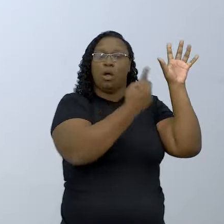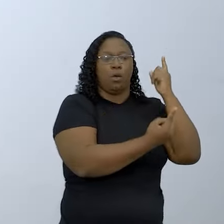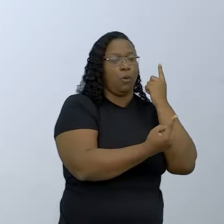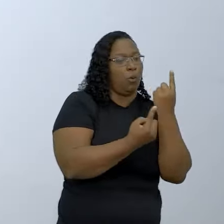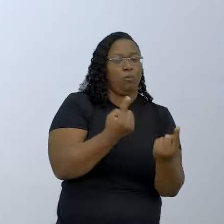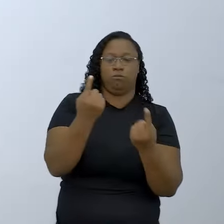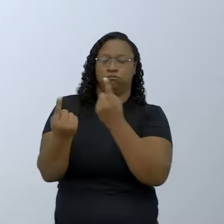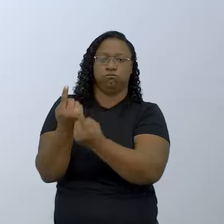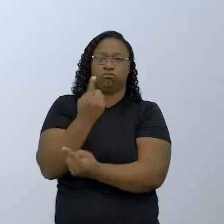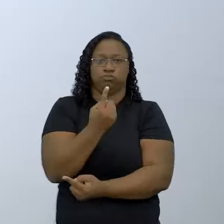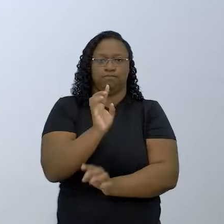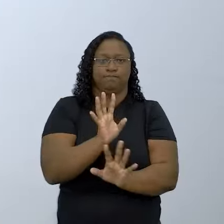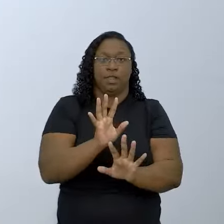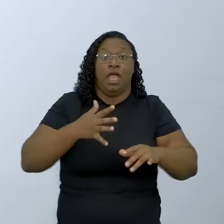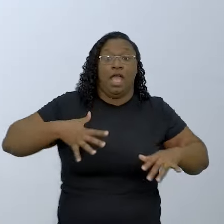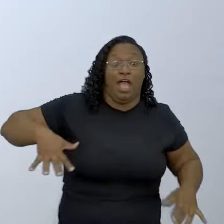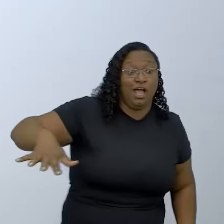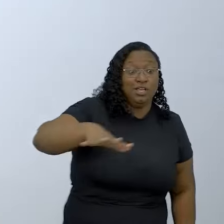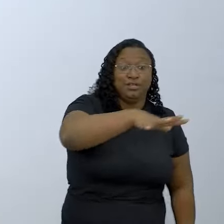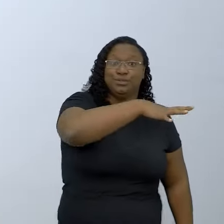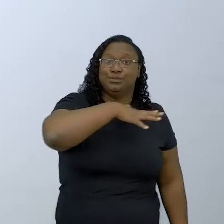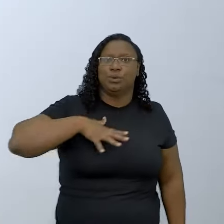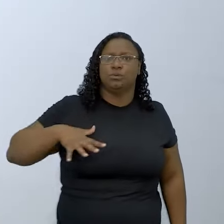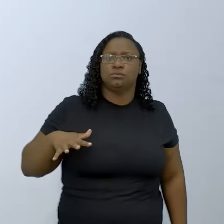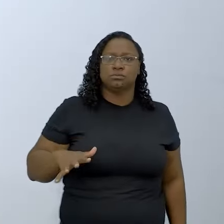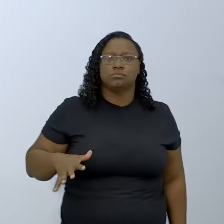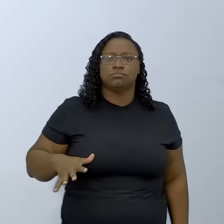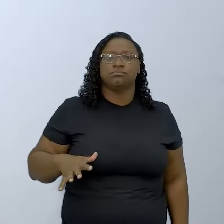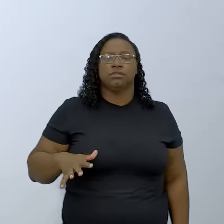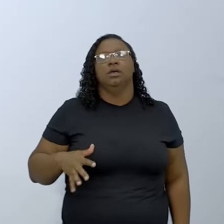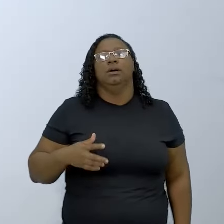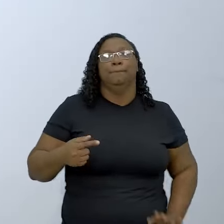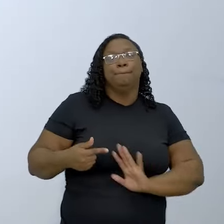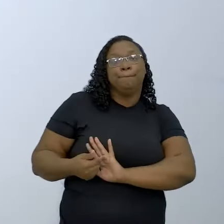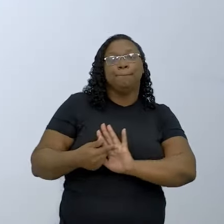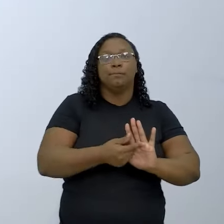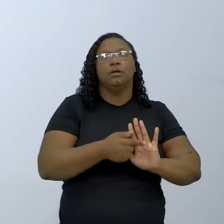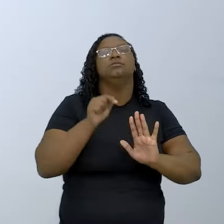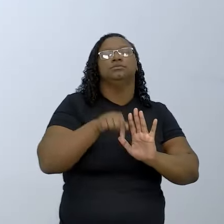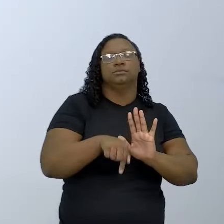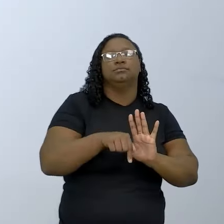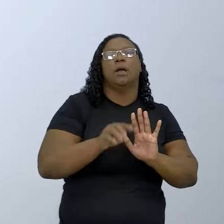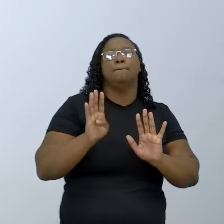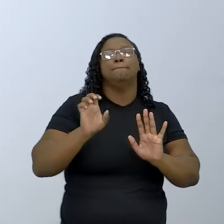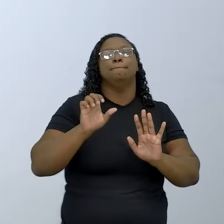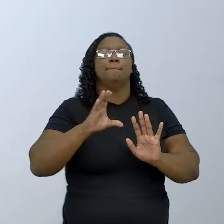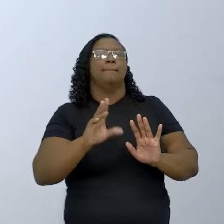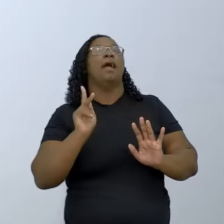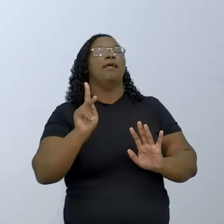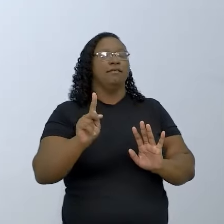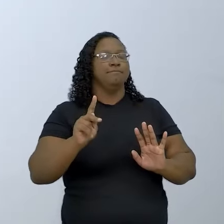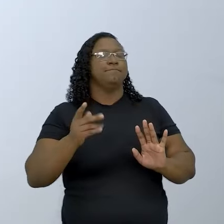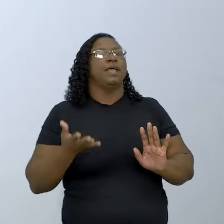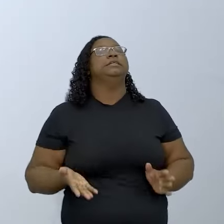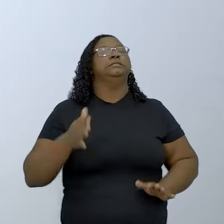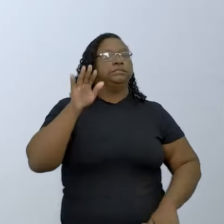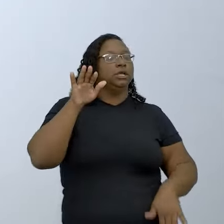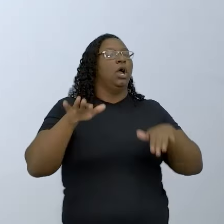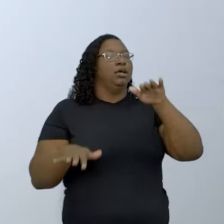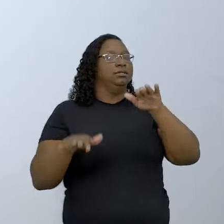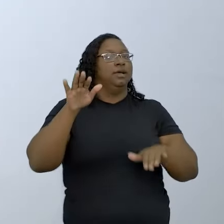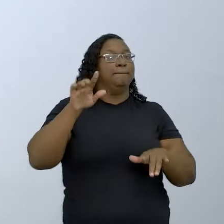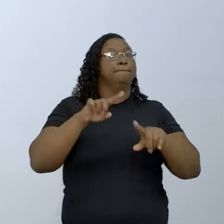todos. Então, a primeira coisa que ele traz é que, sim, os acessos e as necessidades, elas são, sim, hierárquicas. Porém, no entanto, todavia, quando a gente está